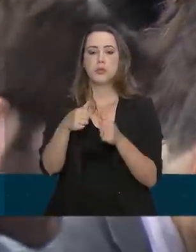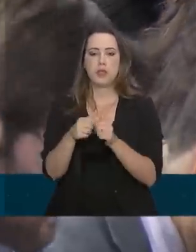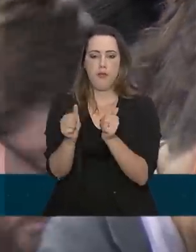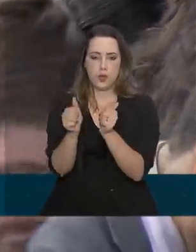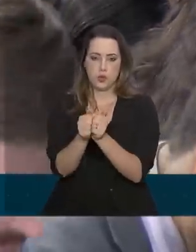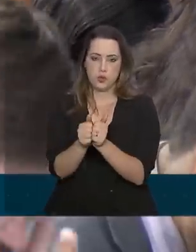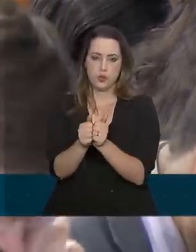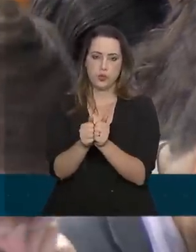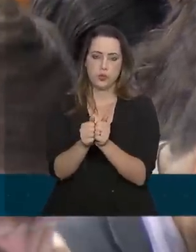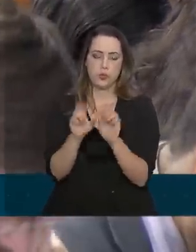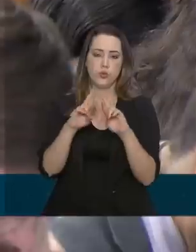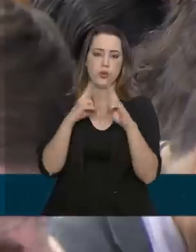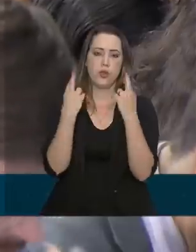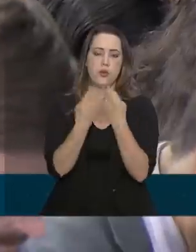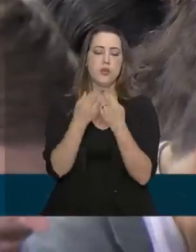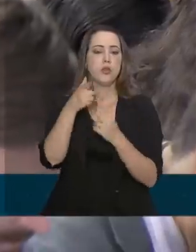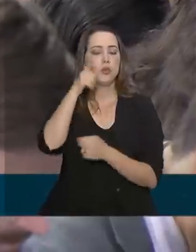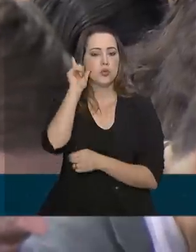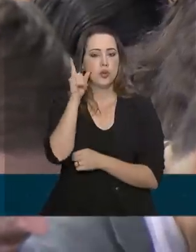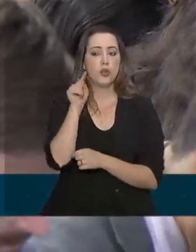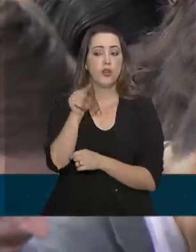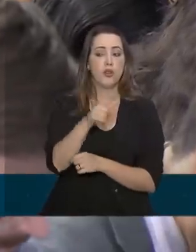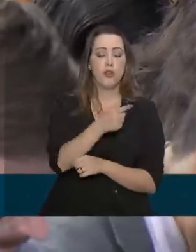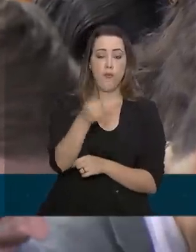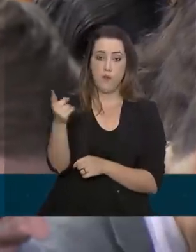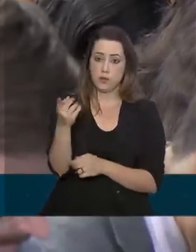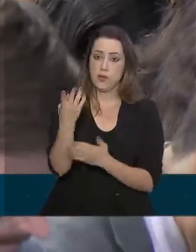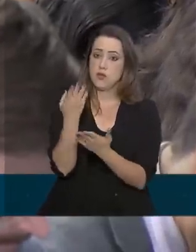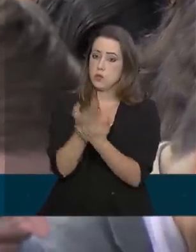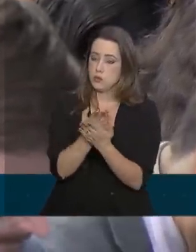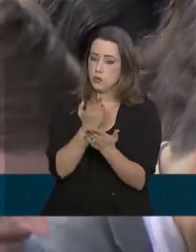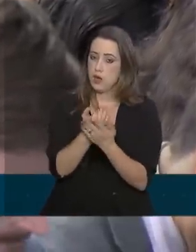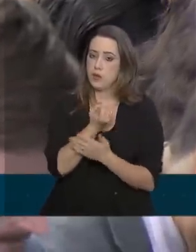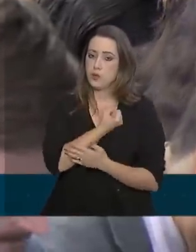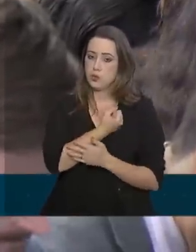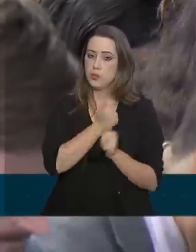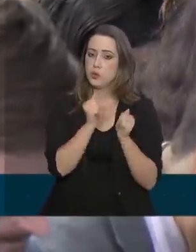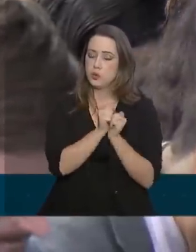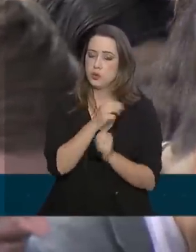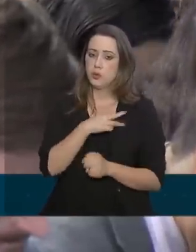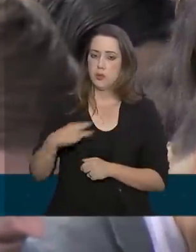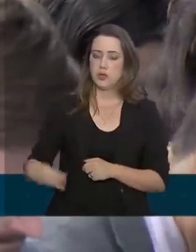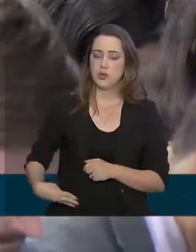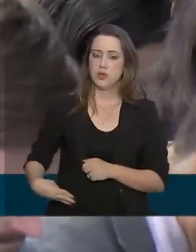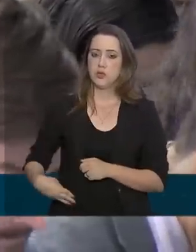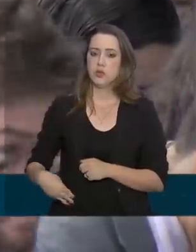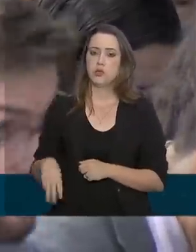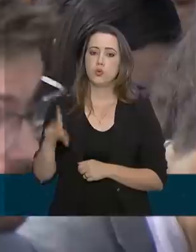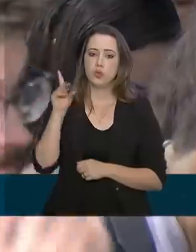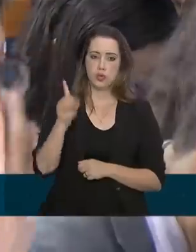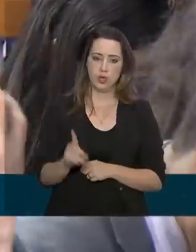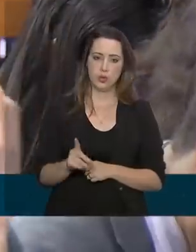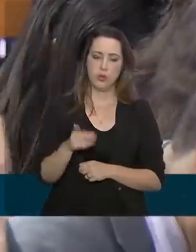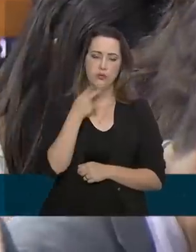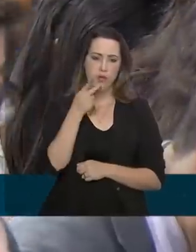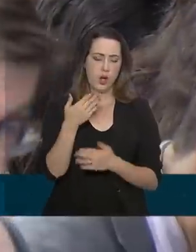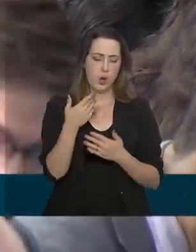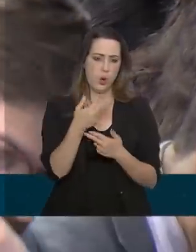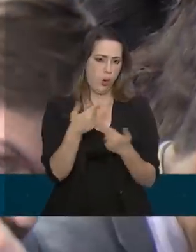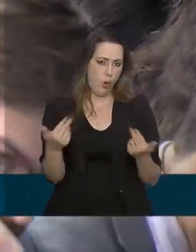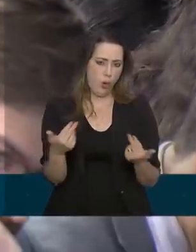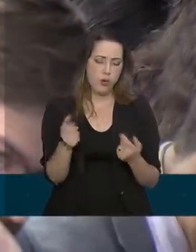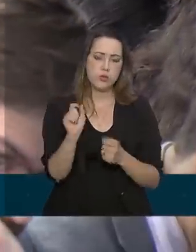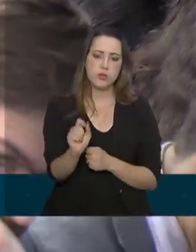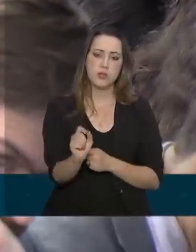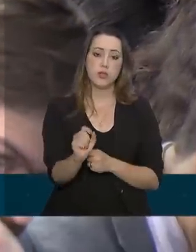vocês a a avaliaram os dados juntamente com o ministro marcos pontes ele de alguma posição sobre isso e se ele vai